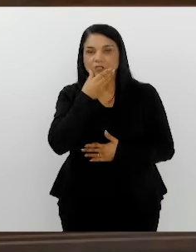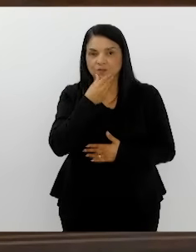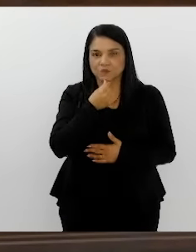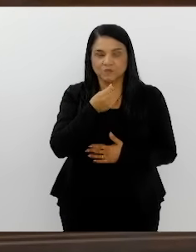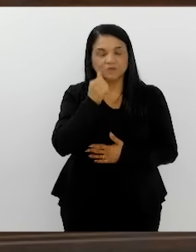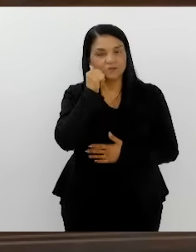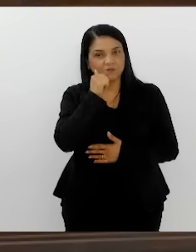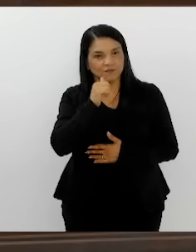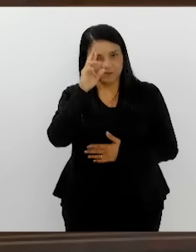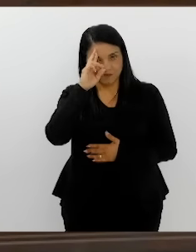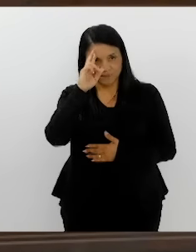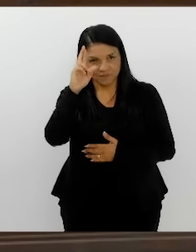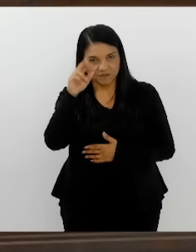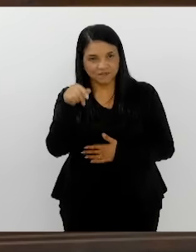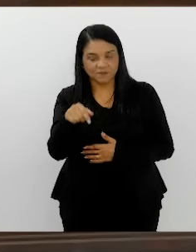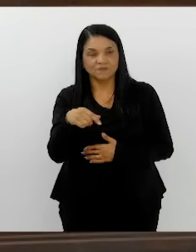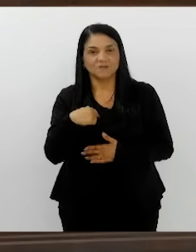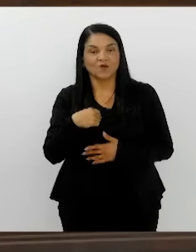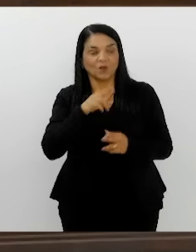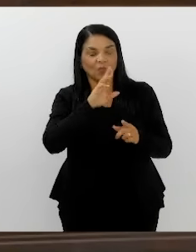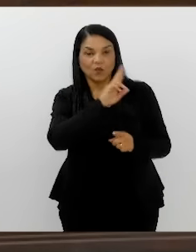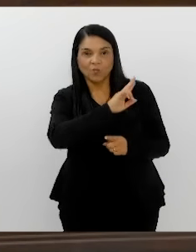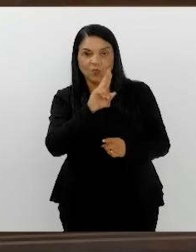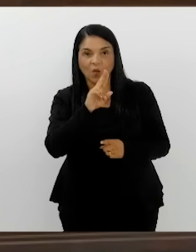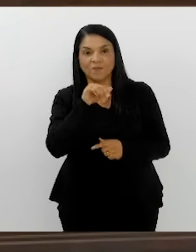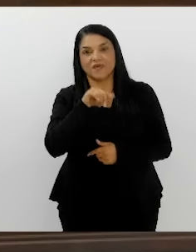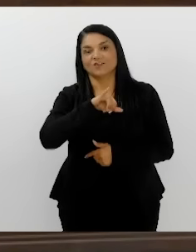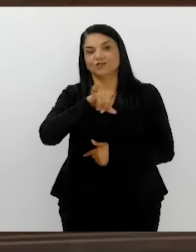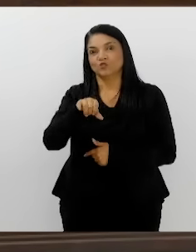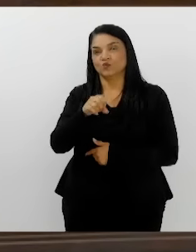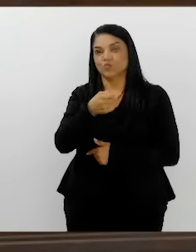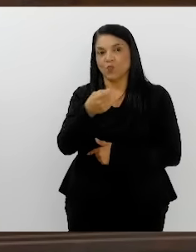e o nome dele era João.